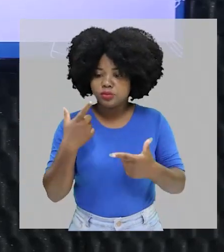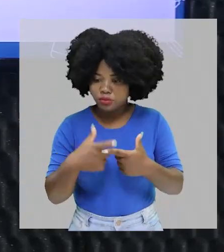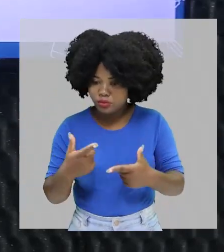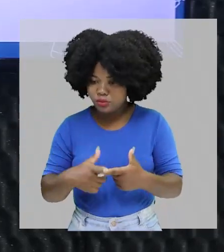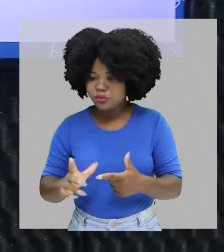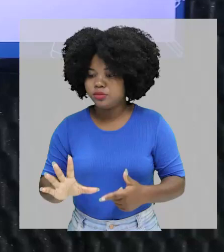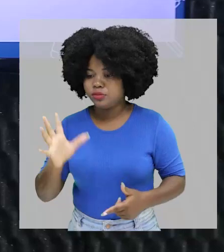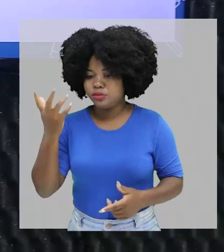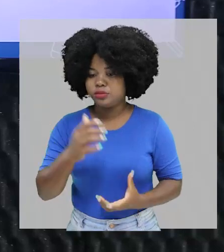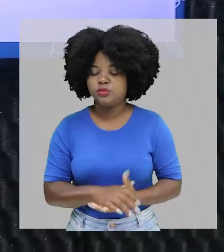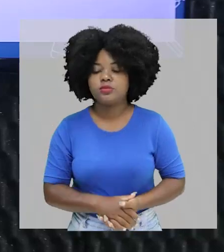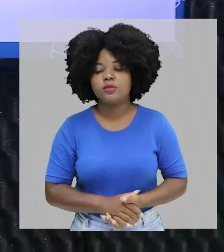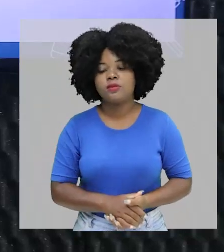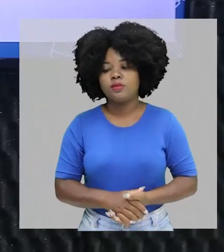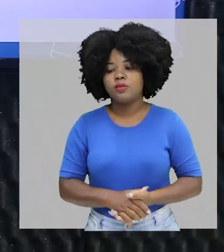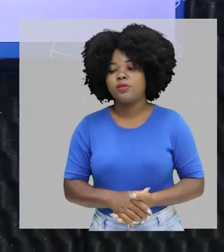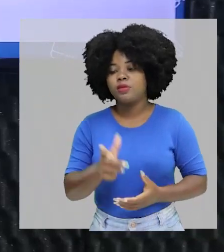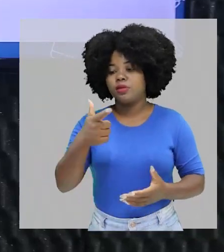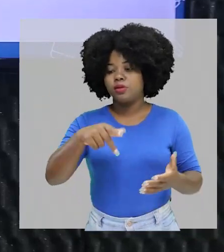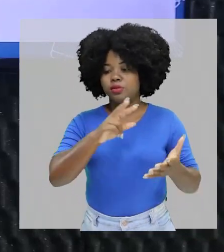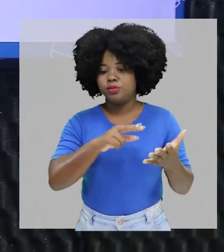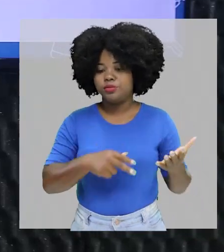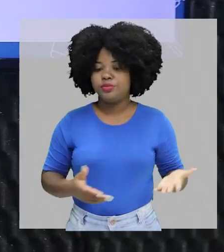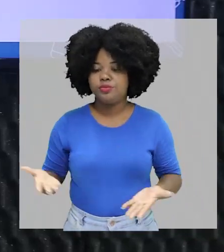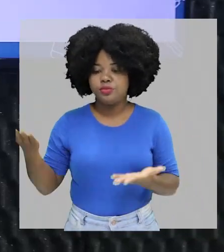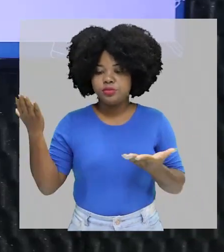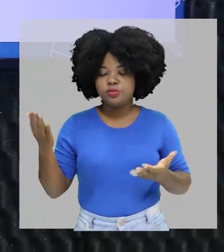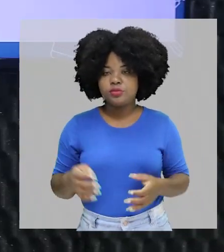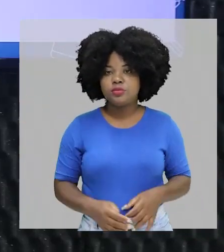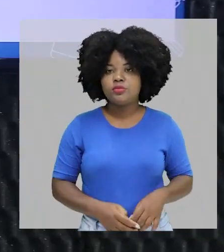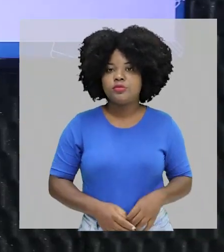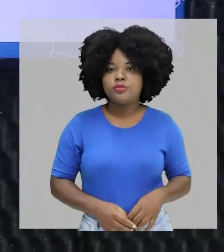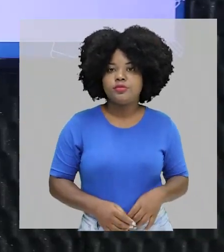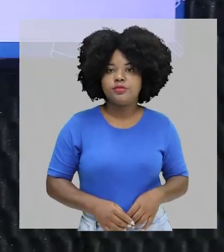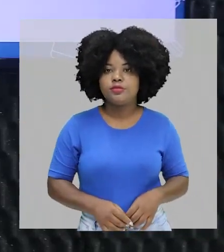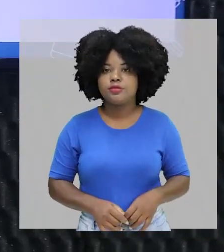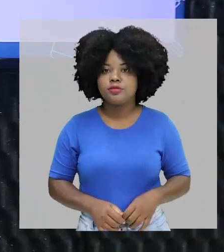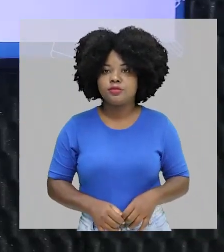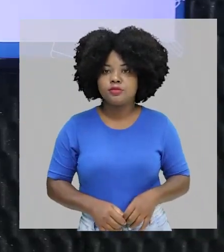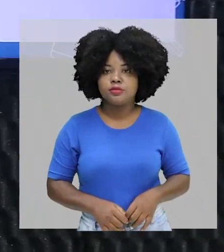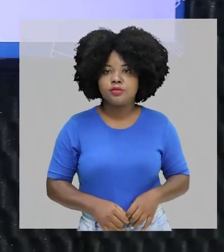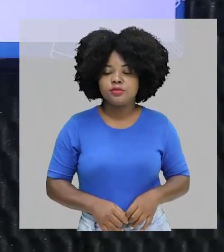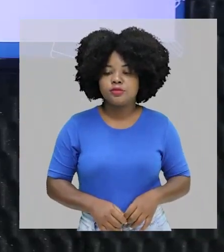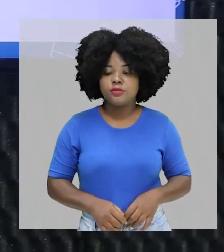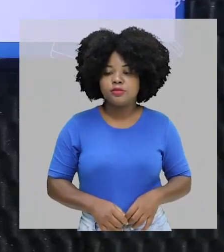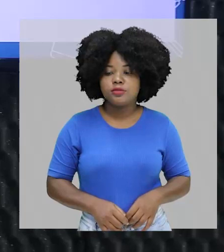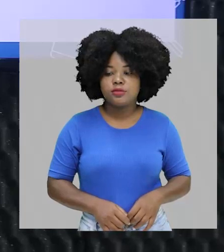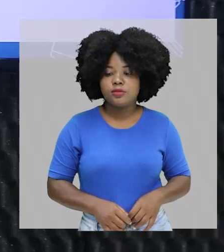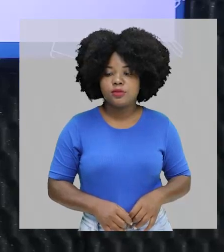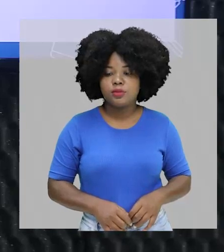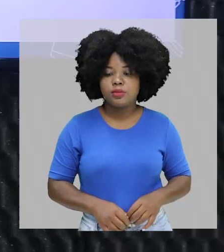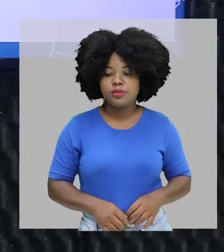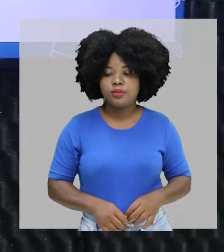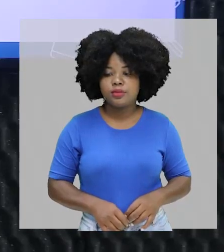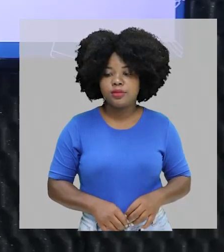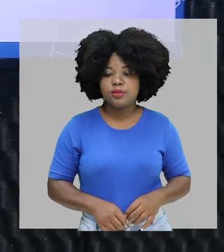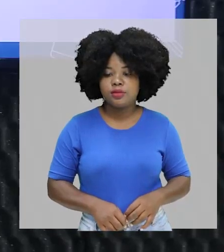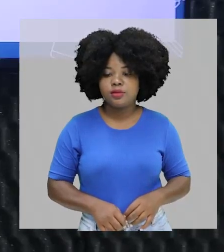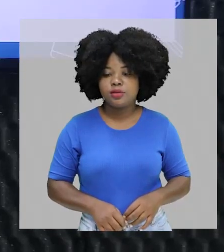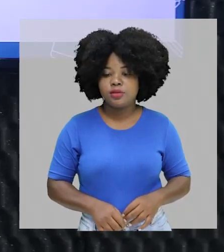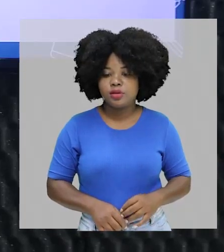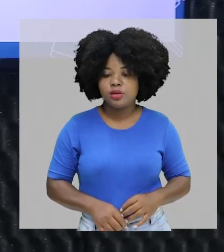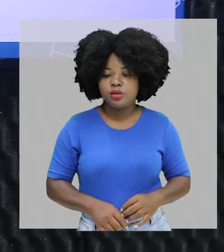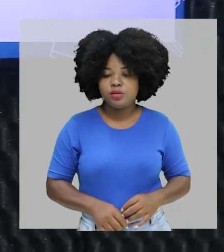ok? No entanto, ó, a verdade é que essa propriedade, estamos falando da radioatividade, certo?